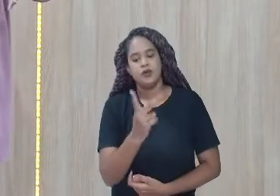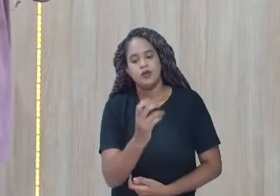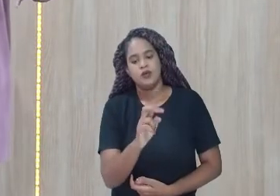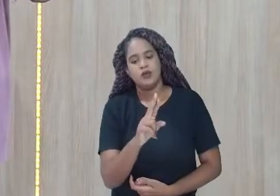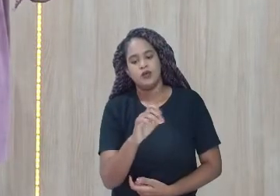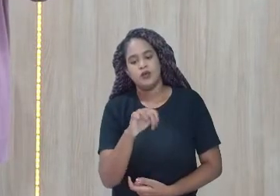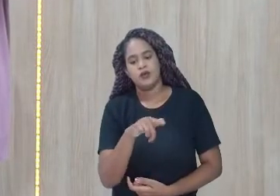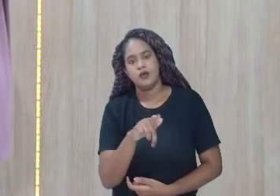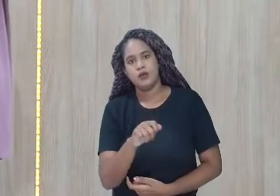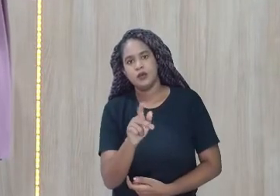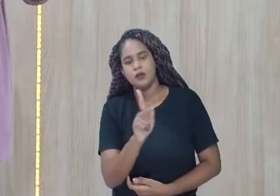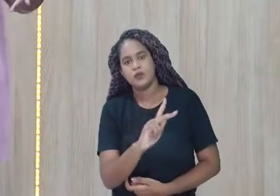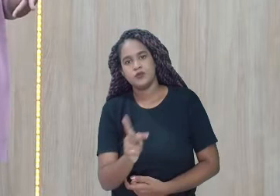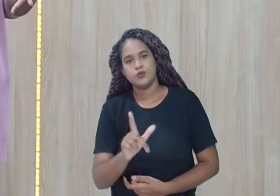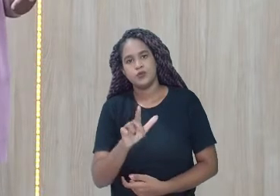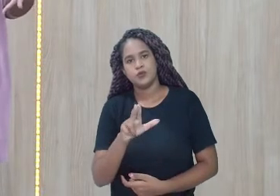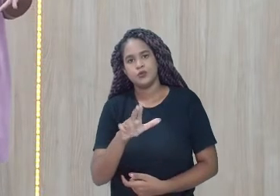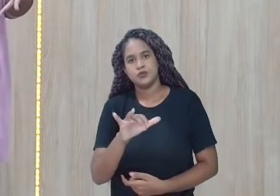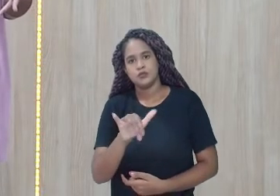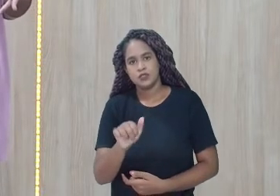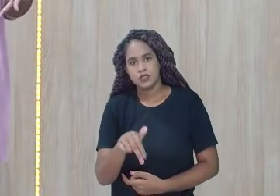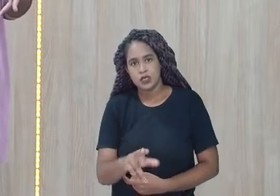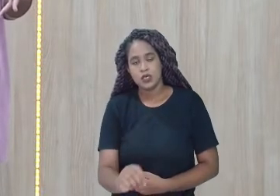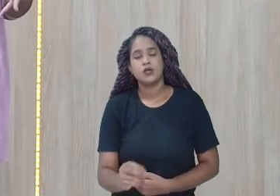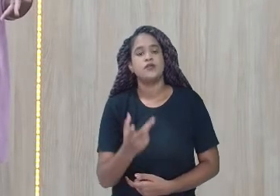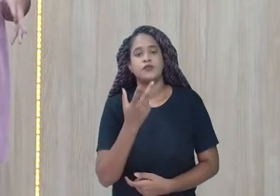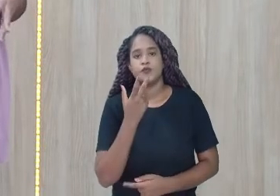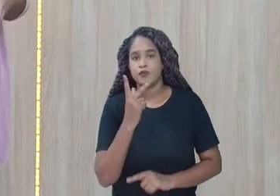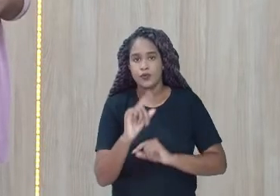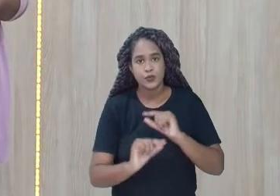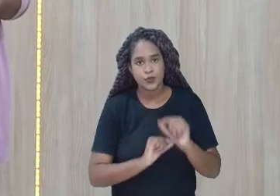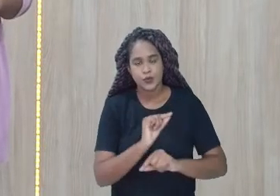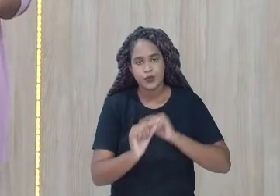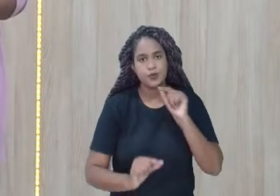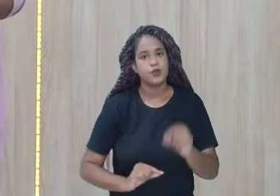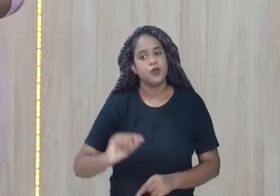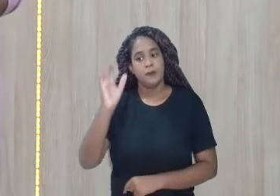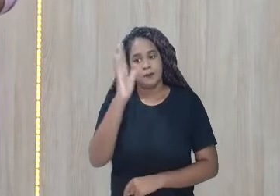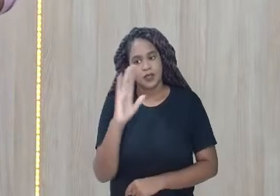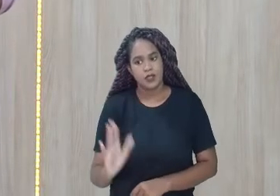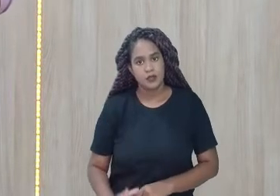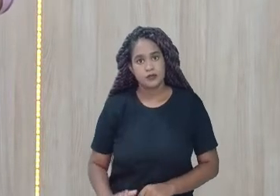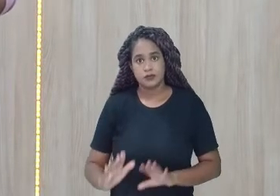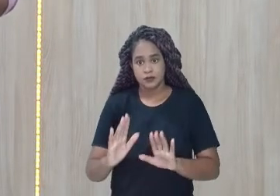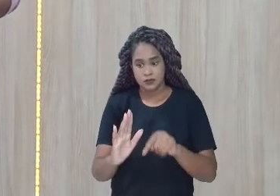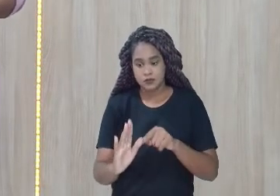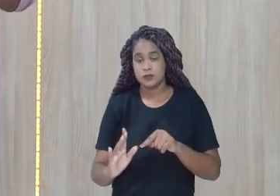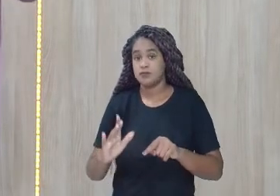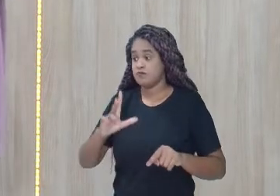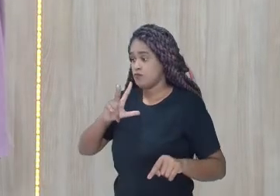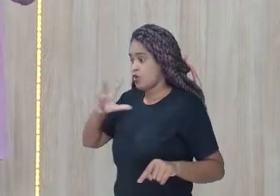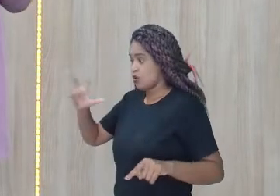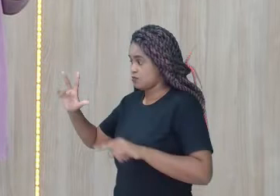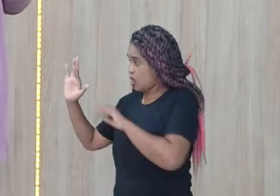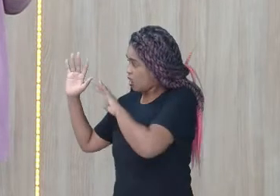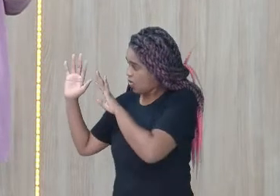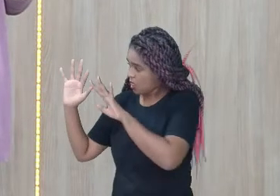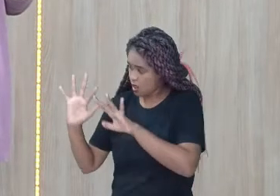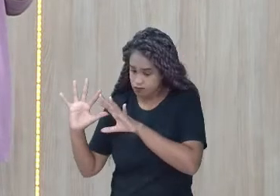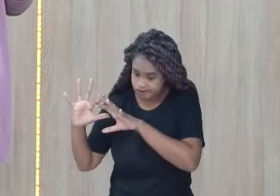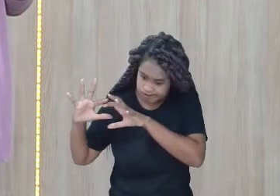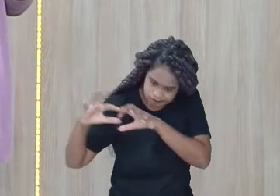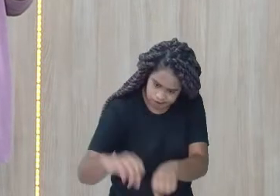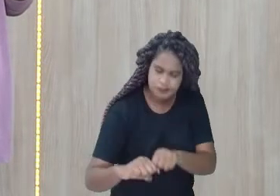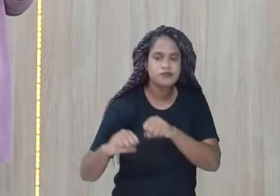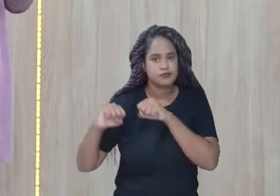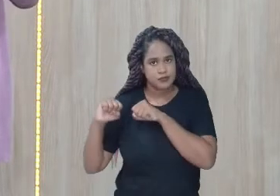Brasil foi uma terra colonizada pelos portugueses, né? Assim como boa parte do território africano também foi colonizada